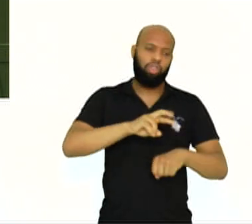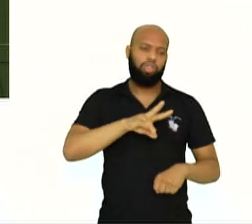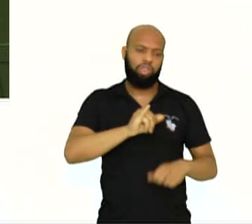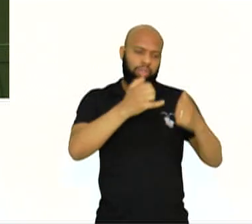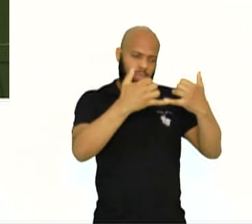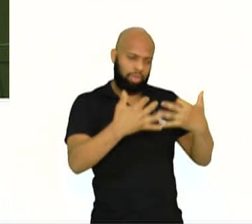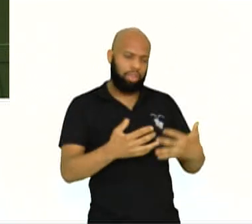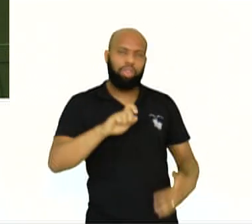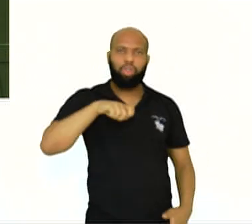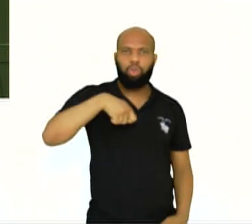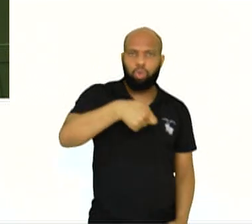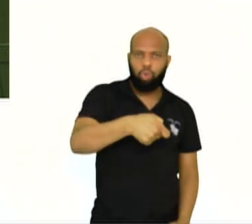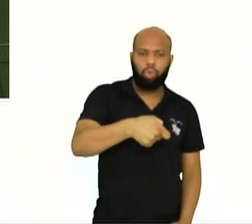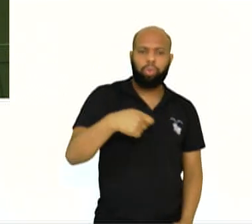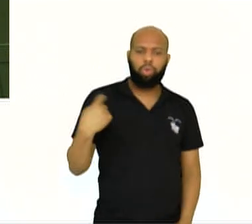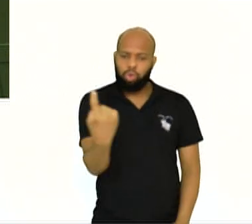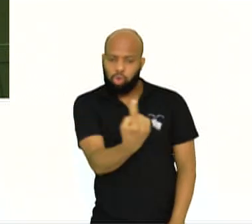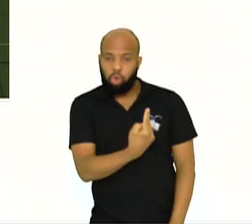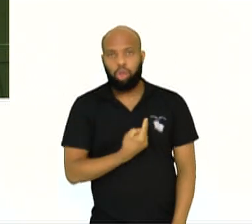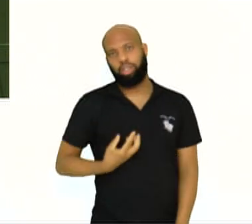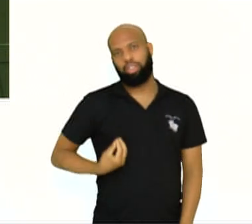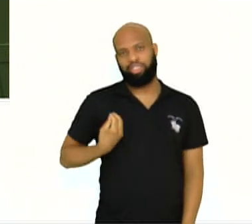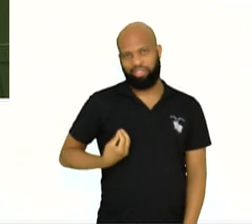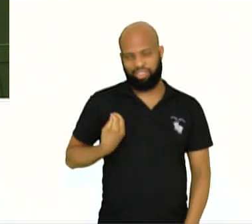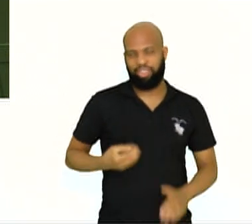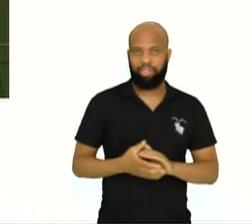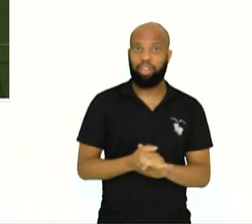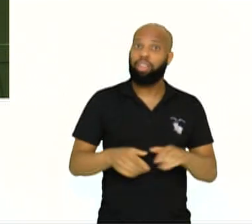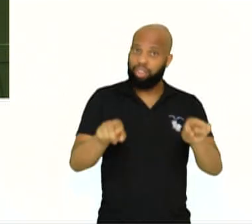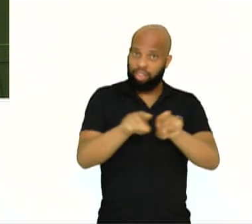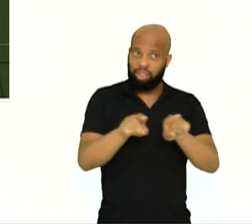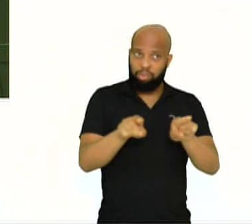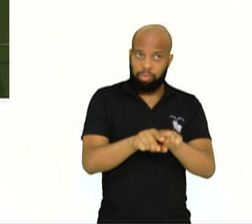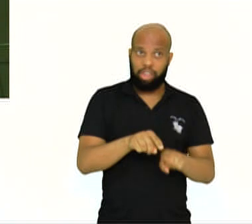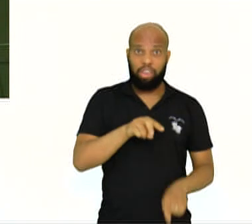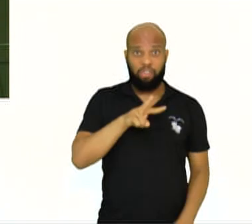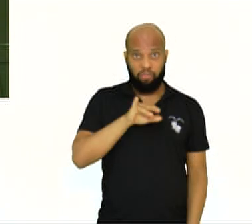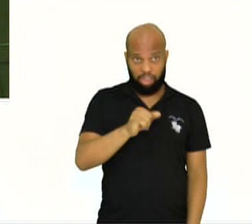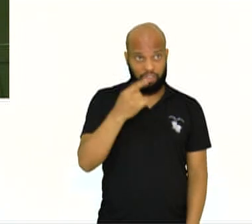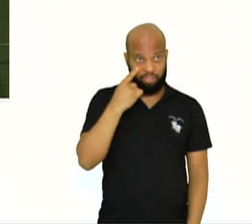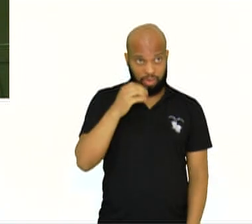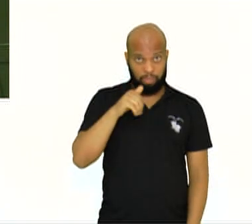falam sobre a nossa vida. E é disso que a gente já vai ver.